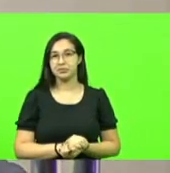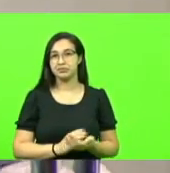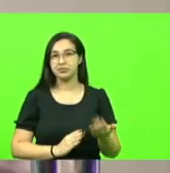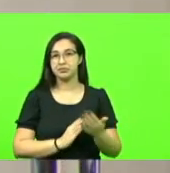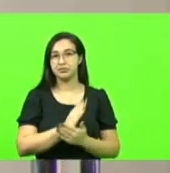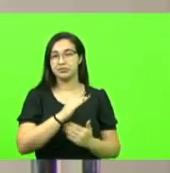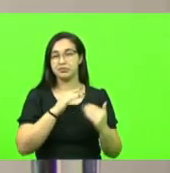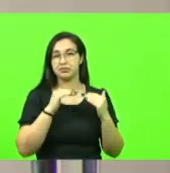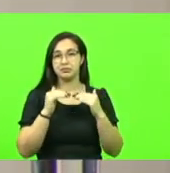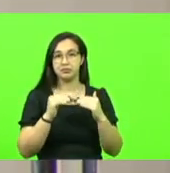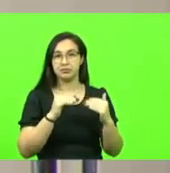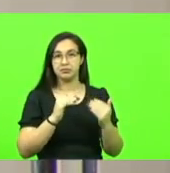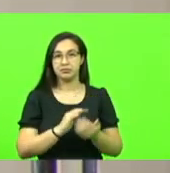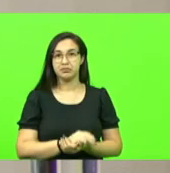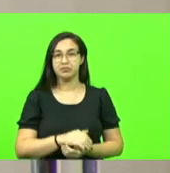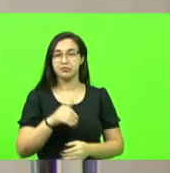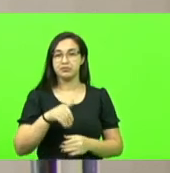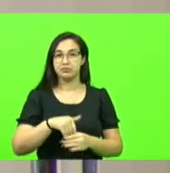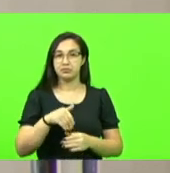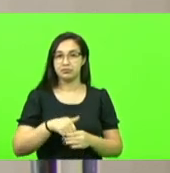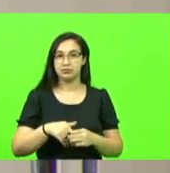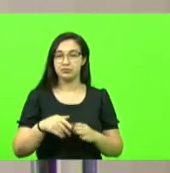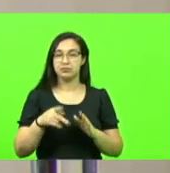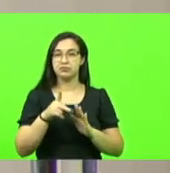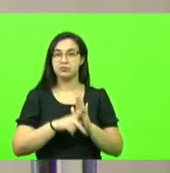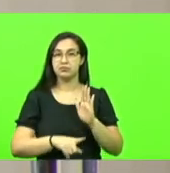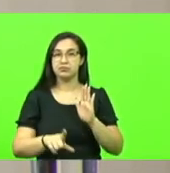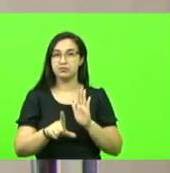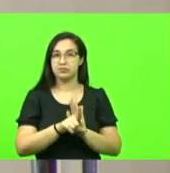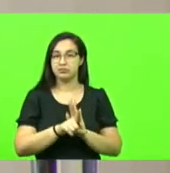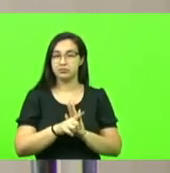por unanimidade. Votação da redação final do projeto de lei